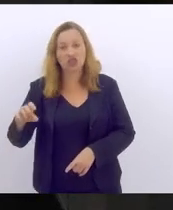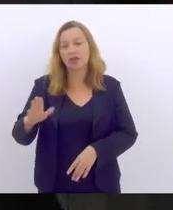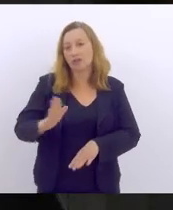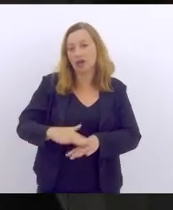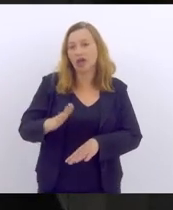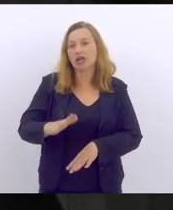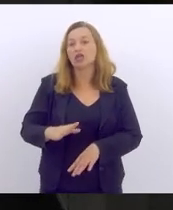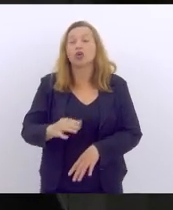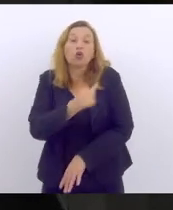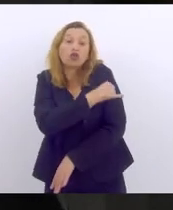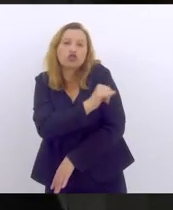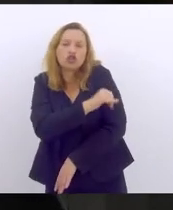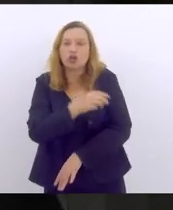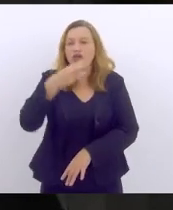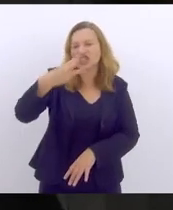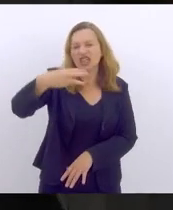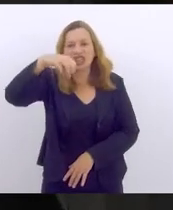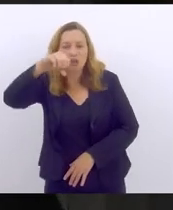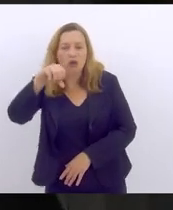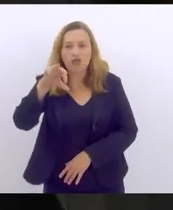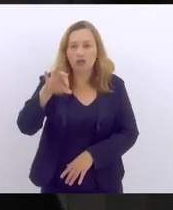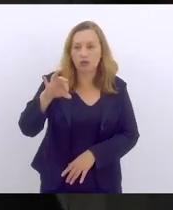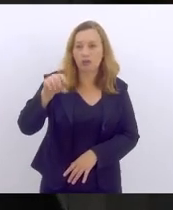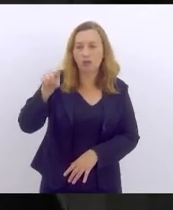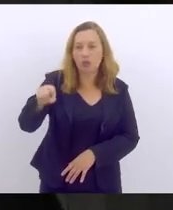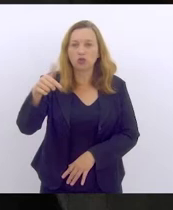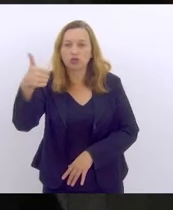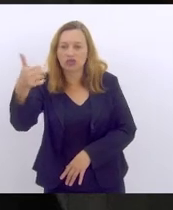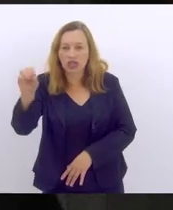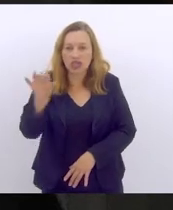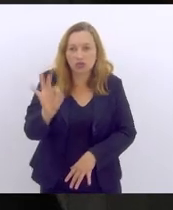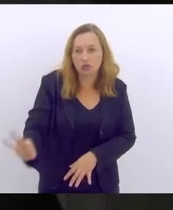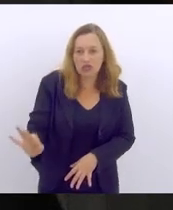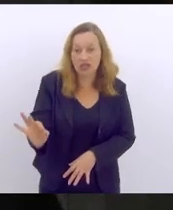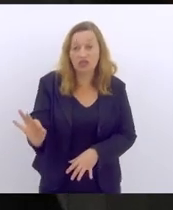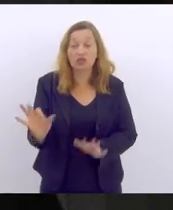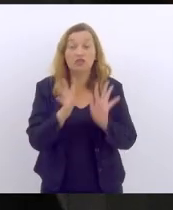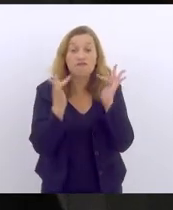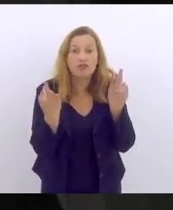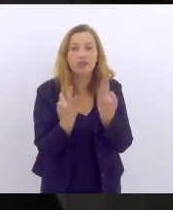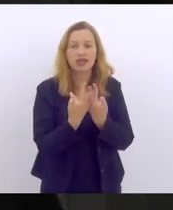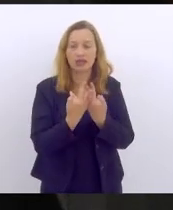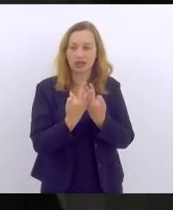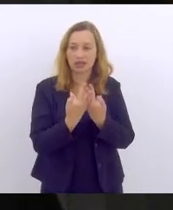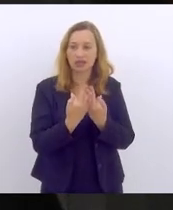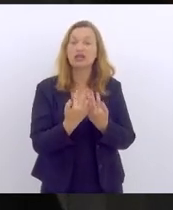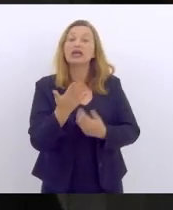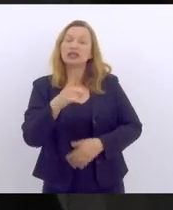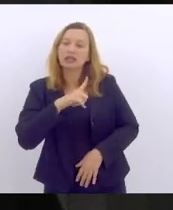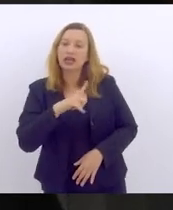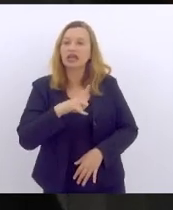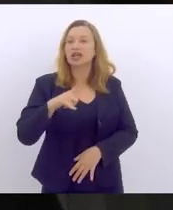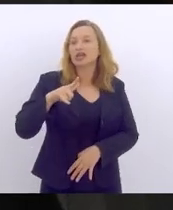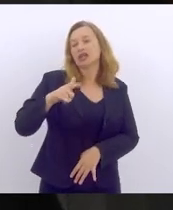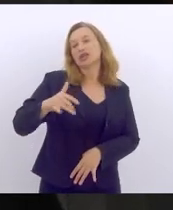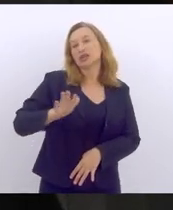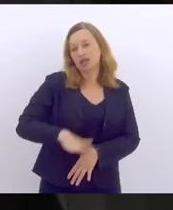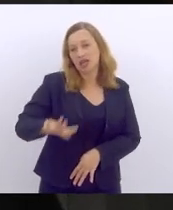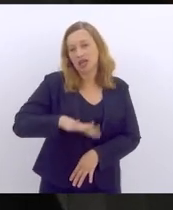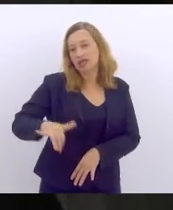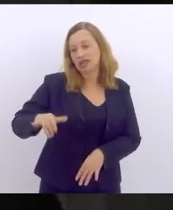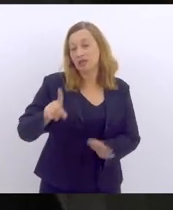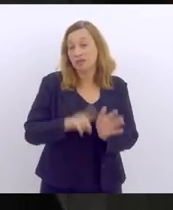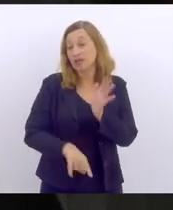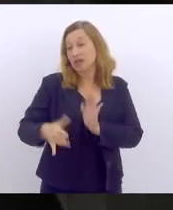tem o percentual de 39.10% de Lares que tem crianças menores de 10